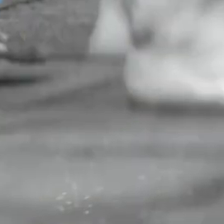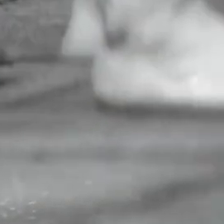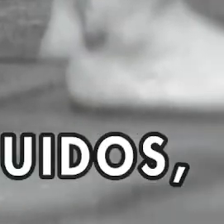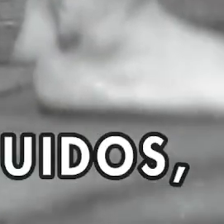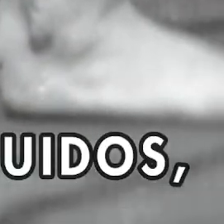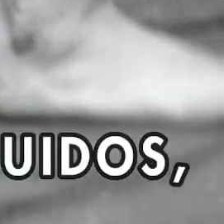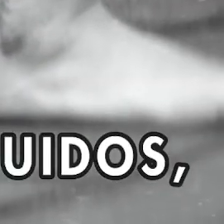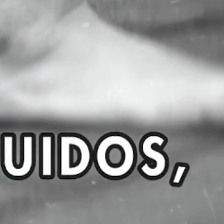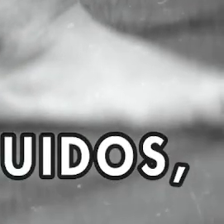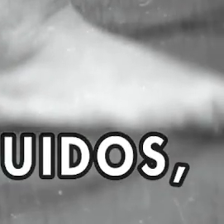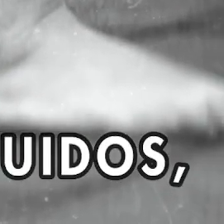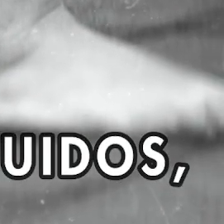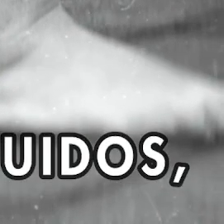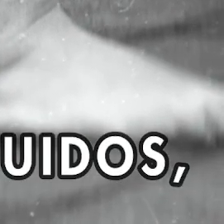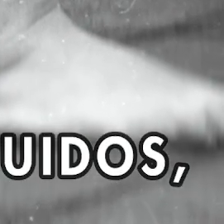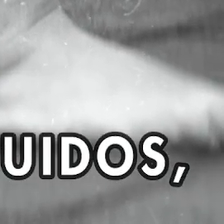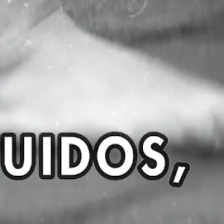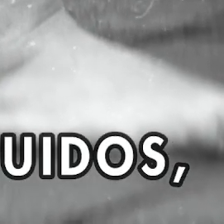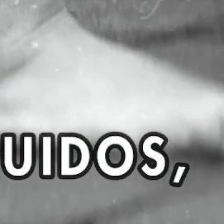rei os